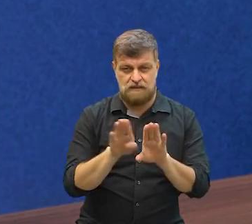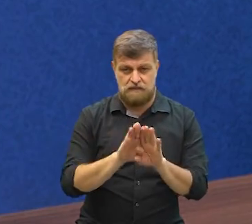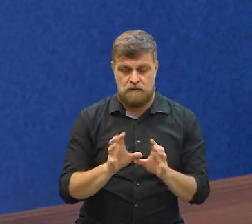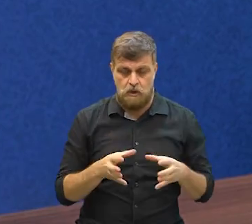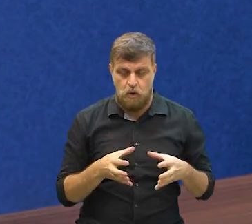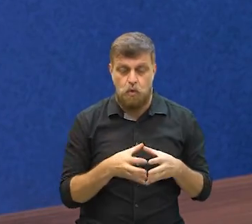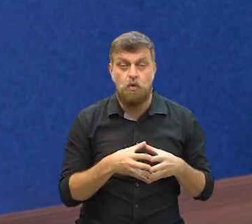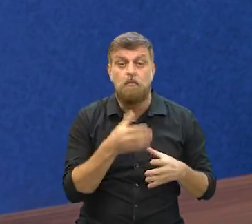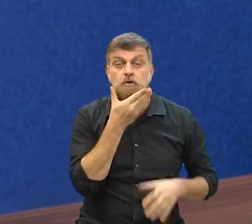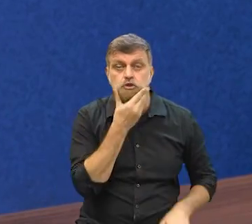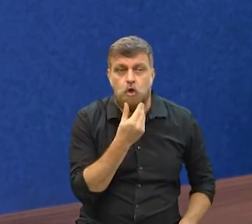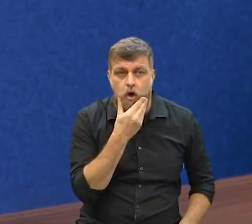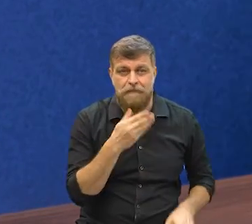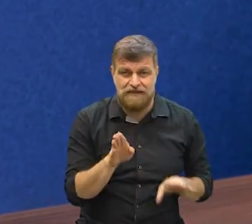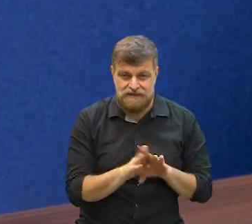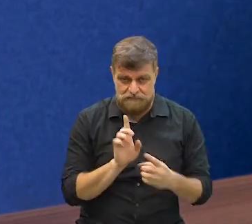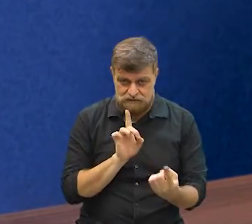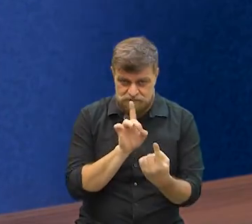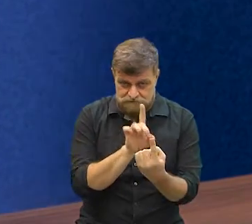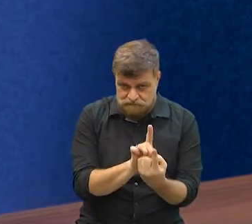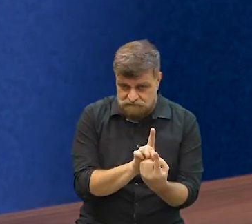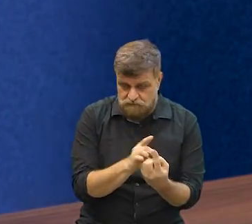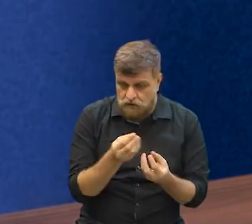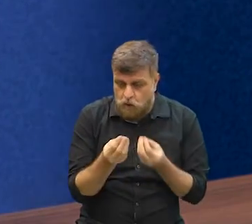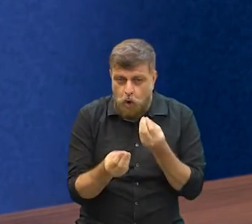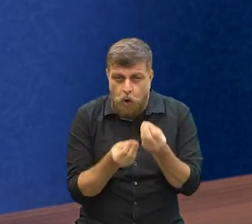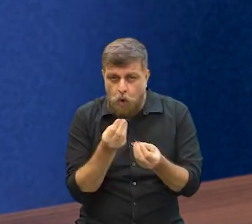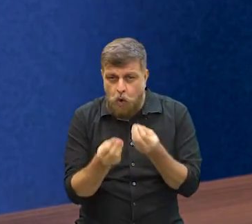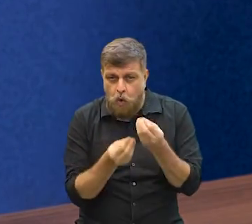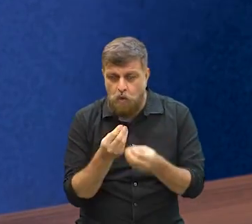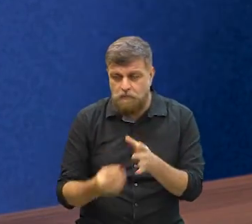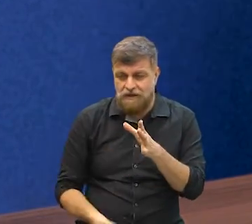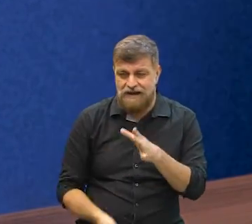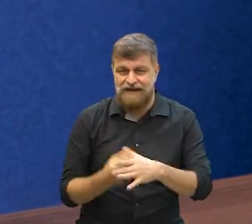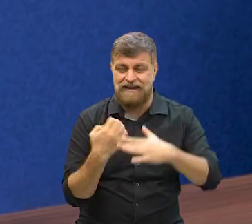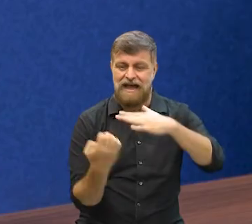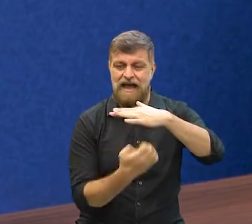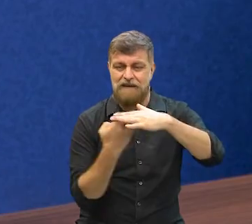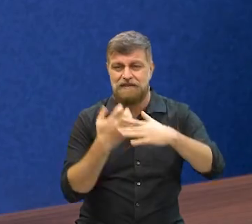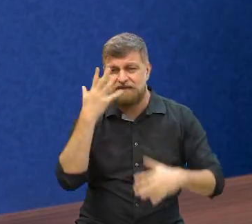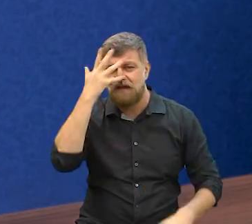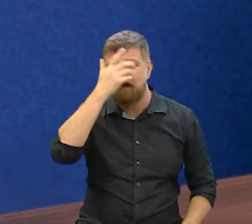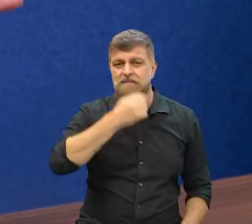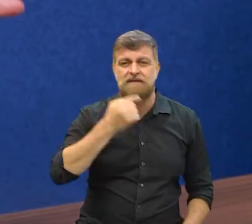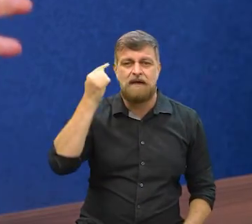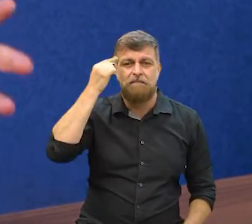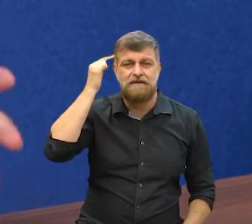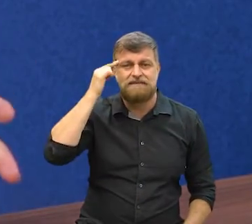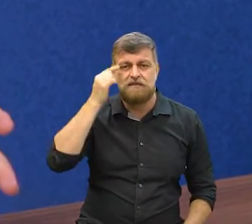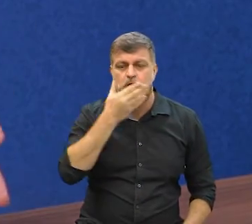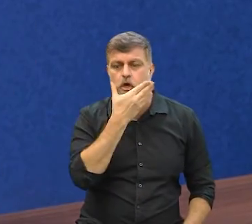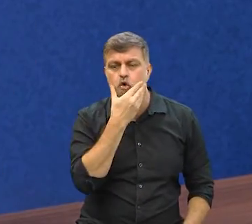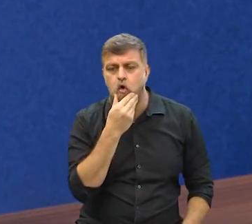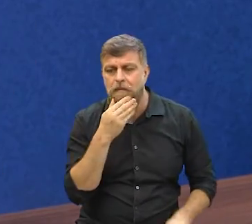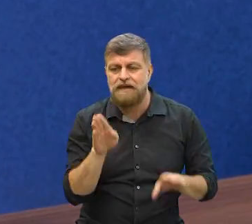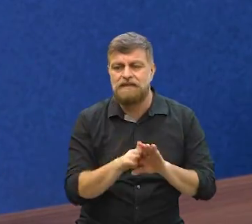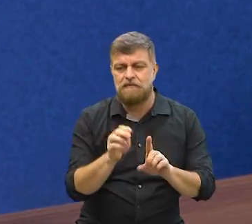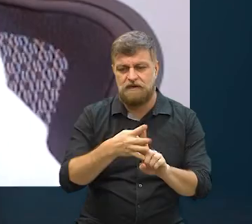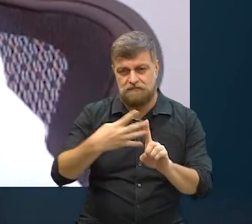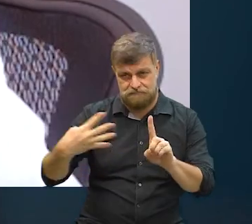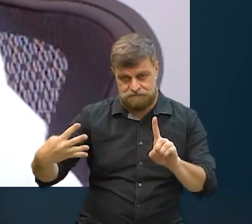LGBTQIA+, e também para o público masculino. Como é também formatar o negócio da beleza pensando nesse